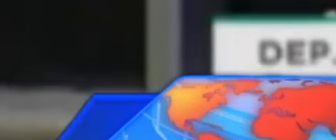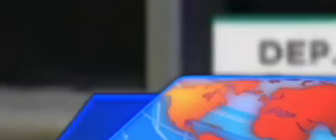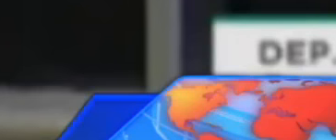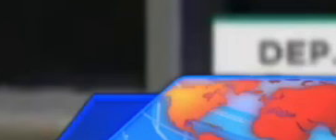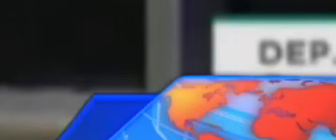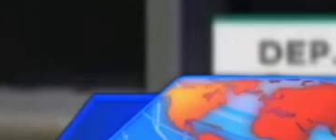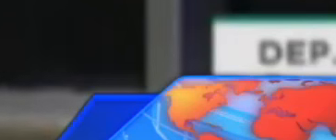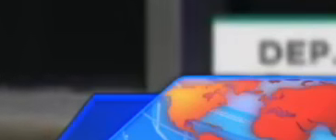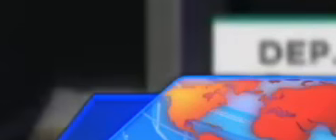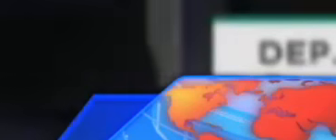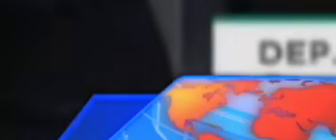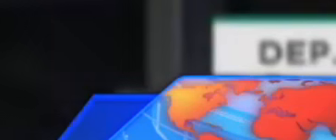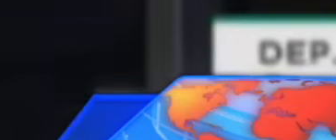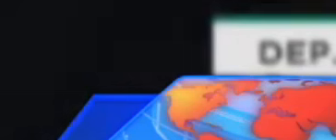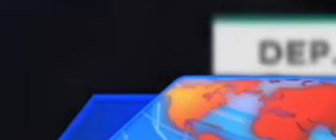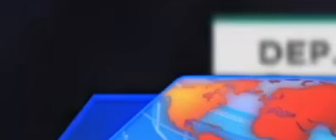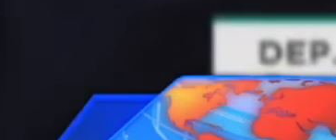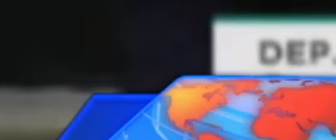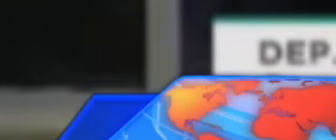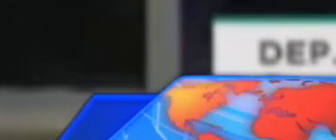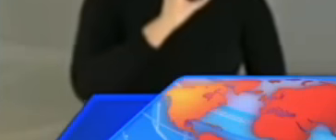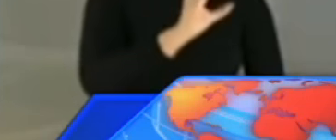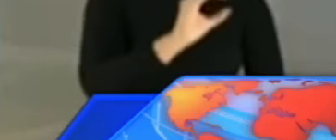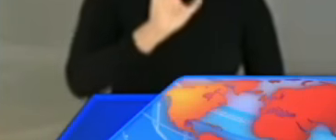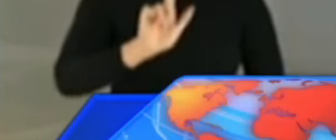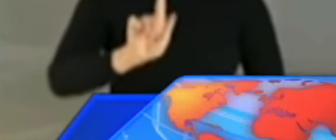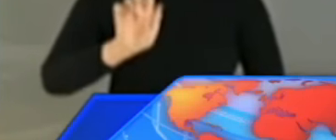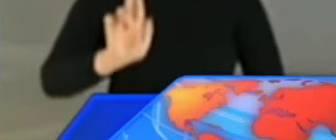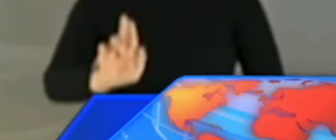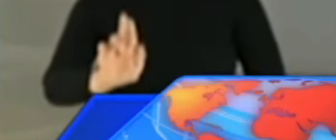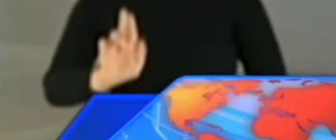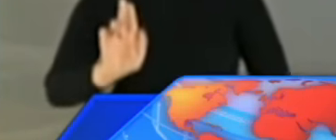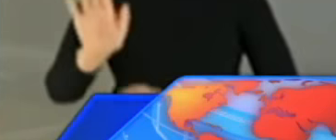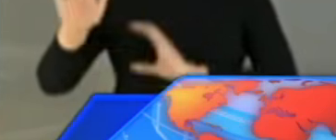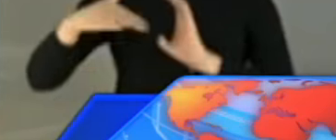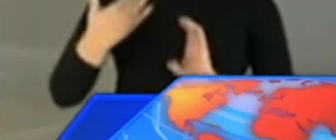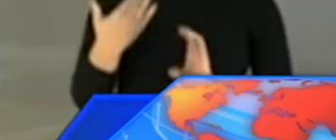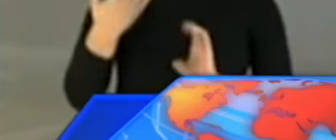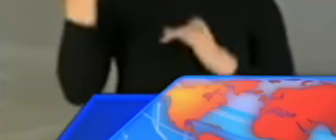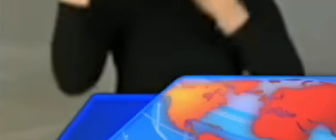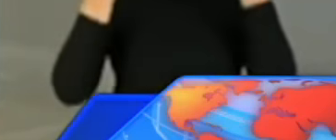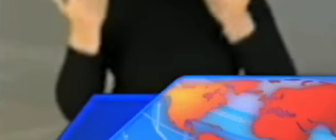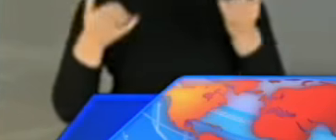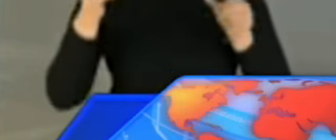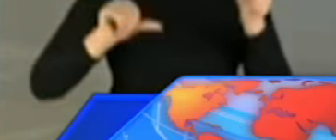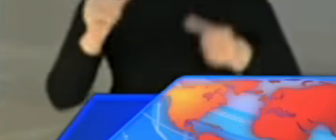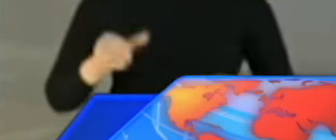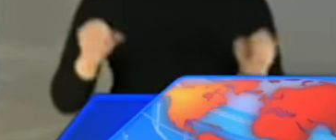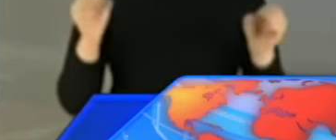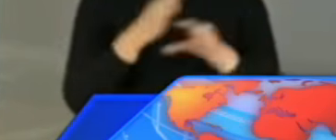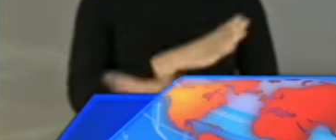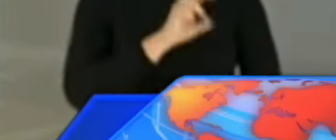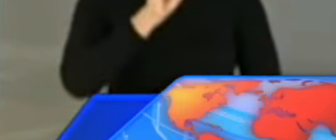teve envolvimento em um possível esquema de rachadinha quando era deputado. O senador Eduardo Girão voltou a criticar a condução da CPI, dizendo que o foco